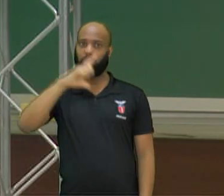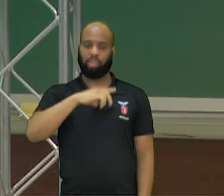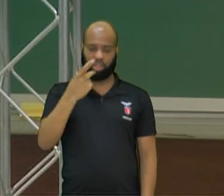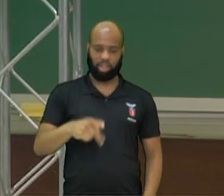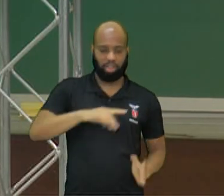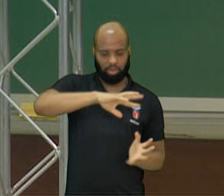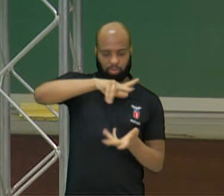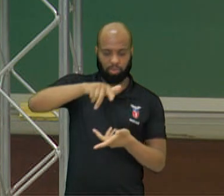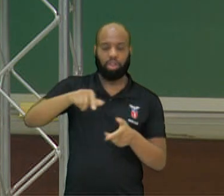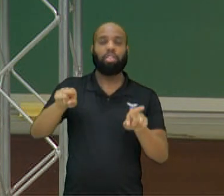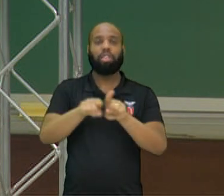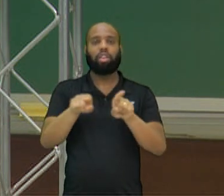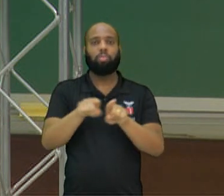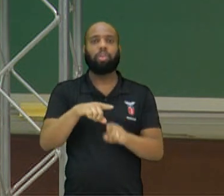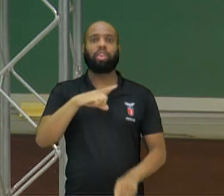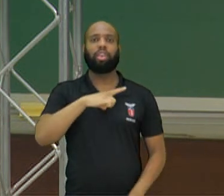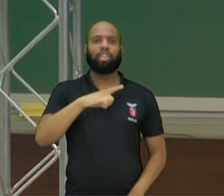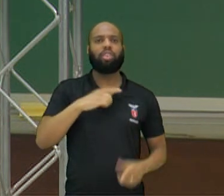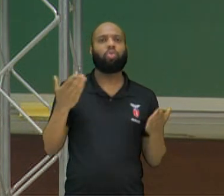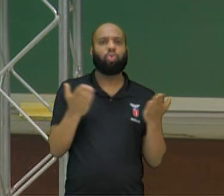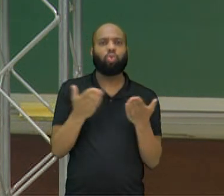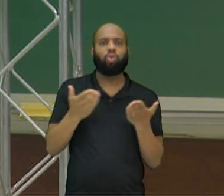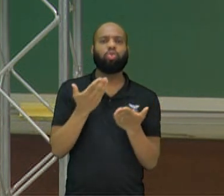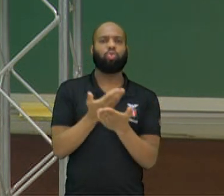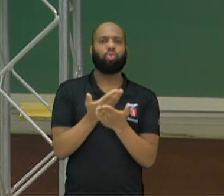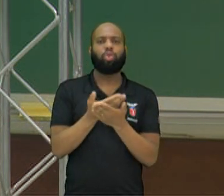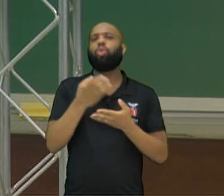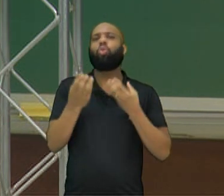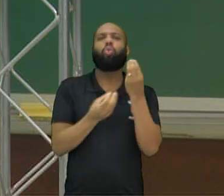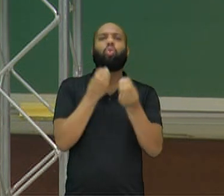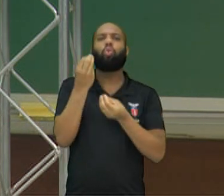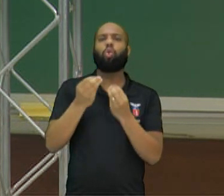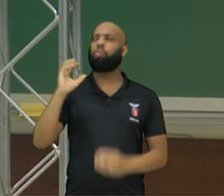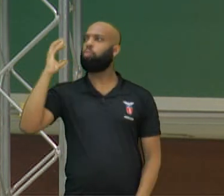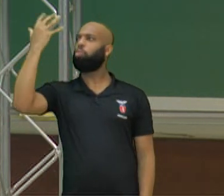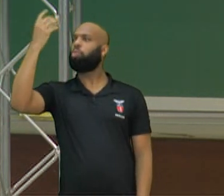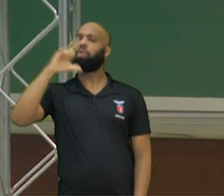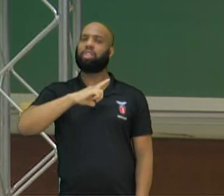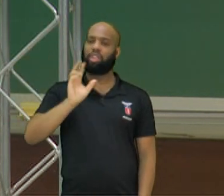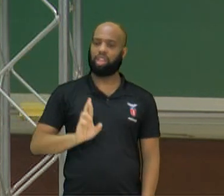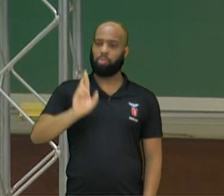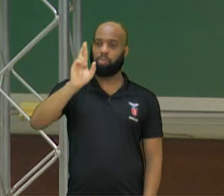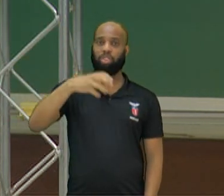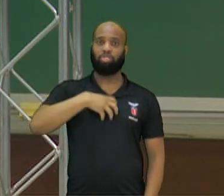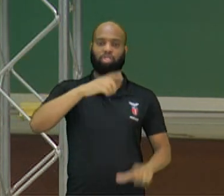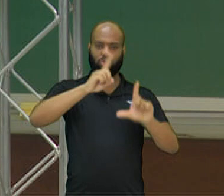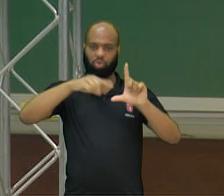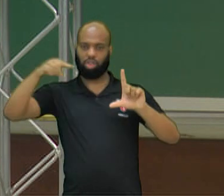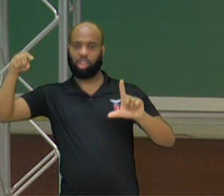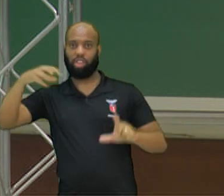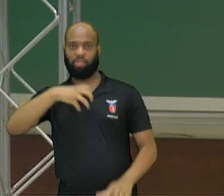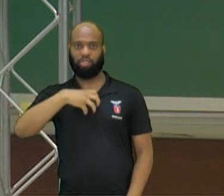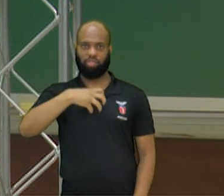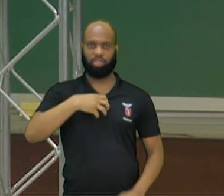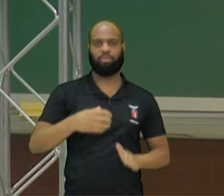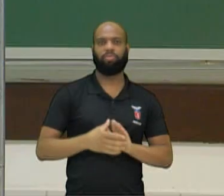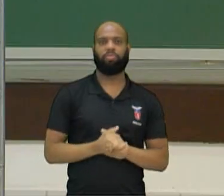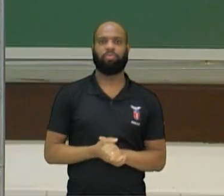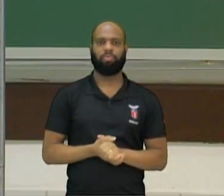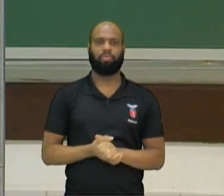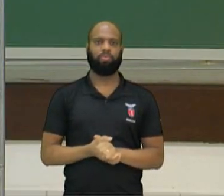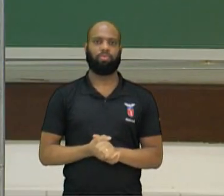nosso planeta e também estaremos vendo como eles podem ser representados graficamente por meio dos